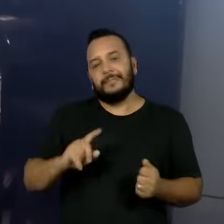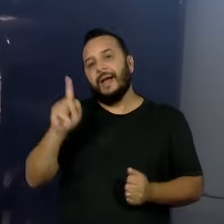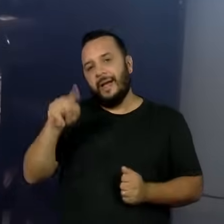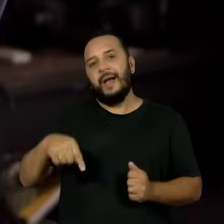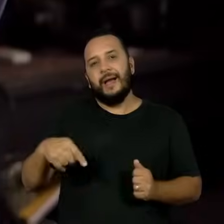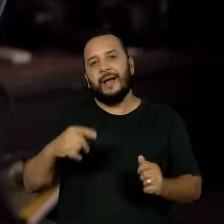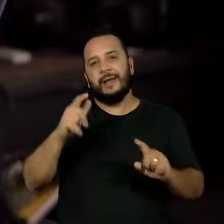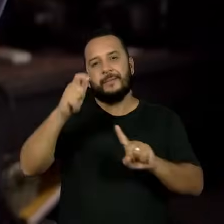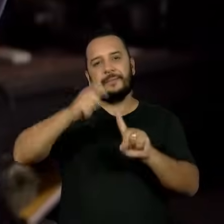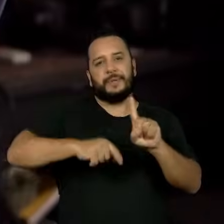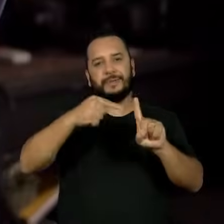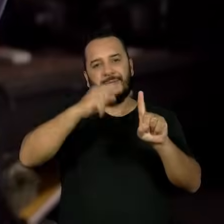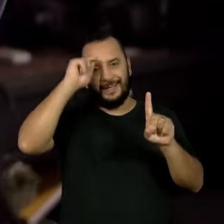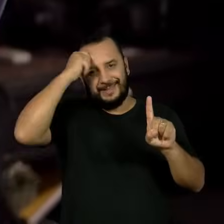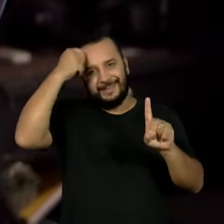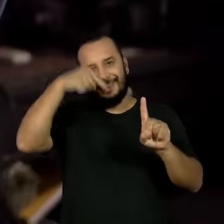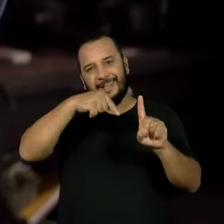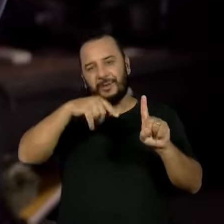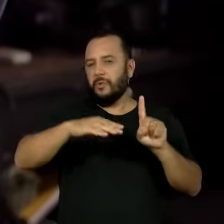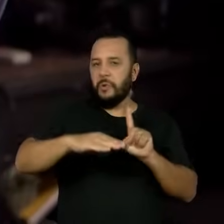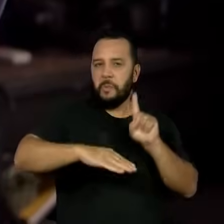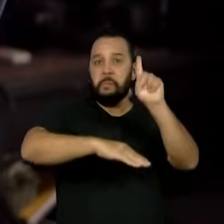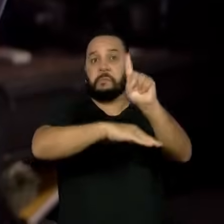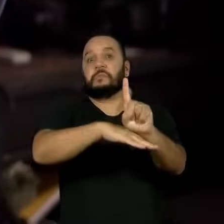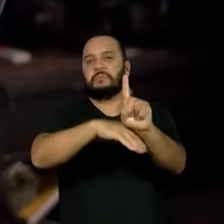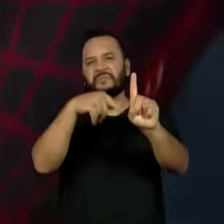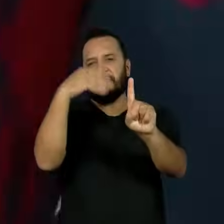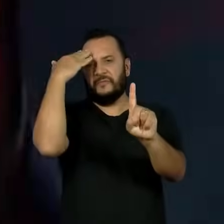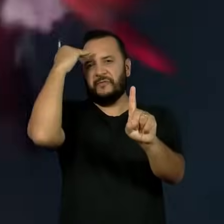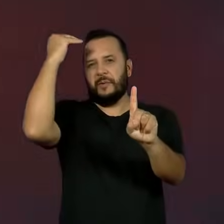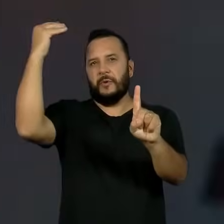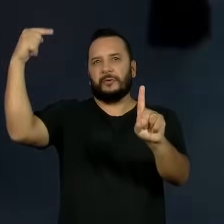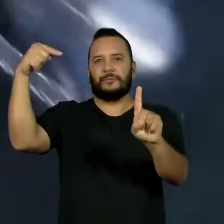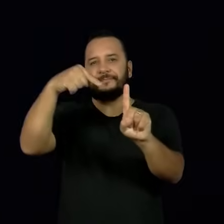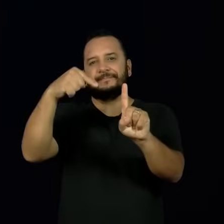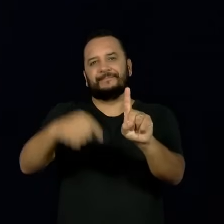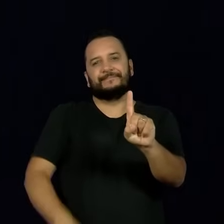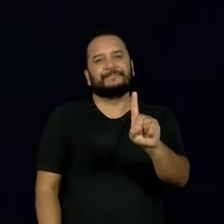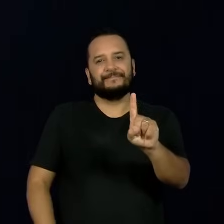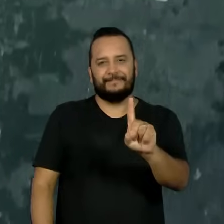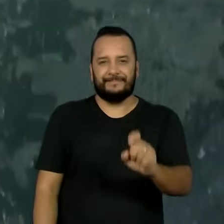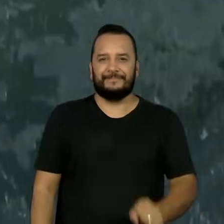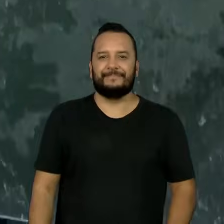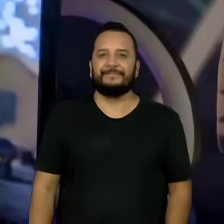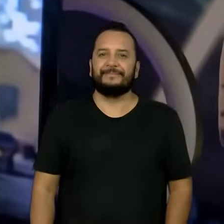com o personagem negro como protagonista de grande sucesso.